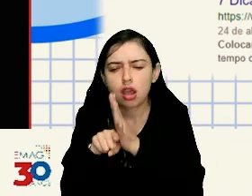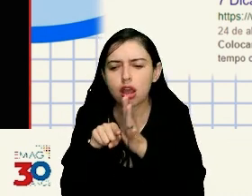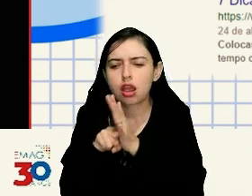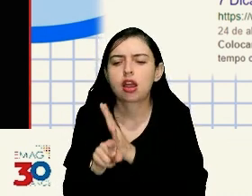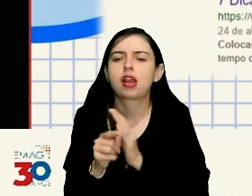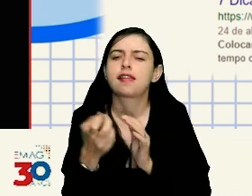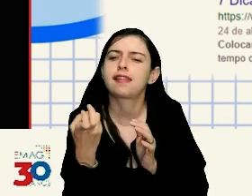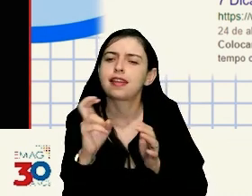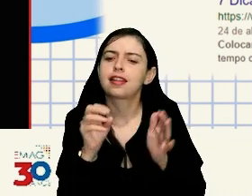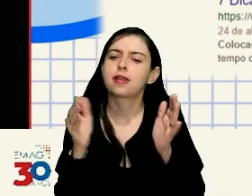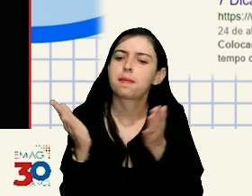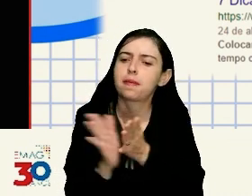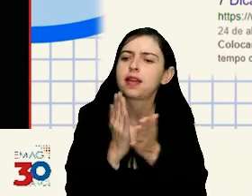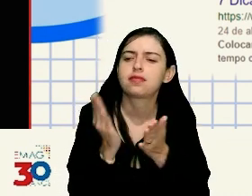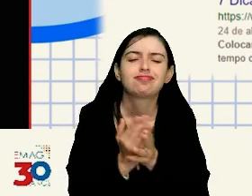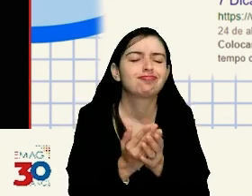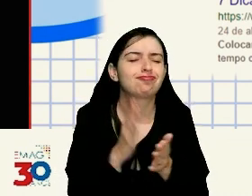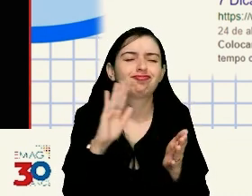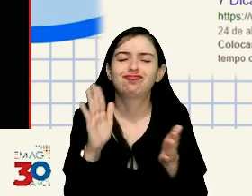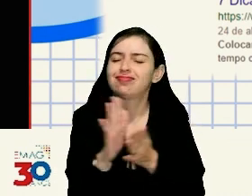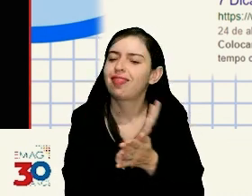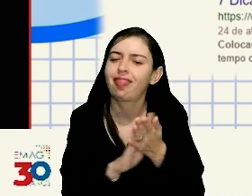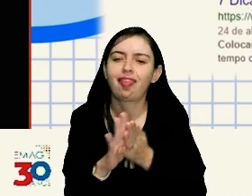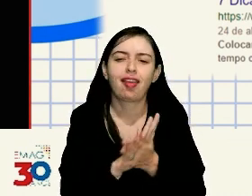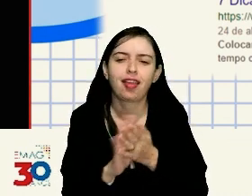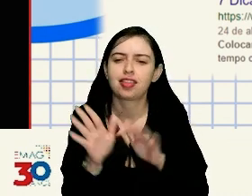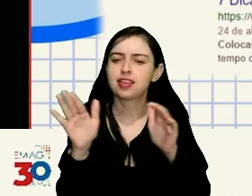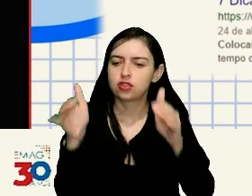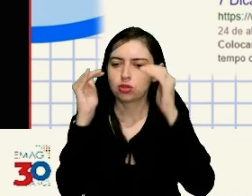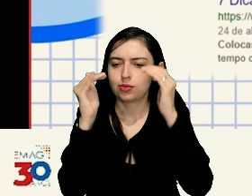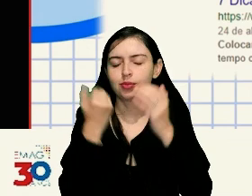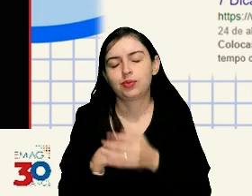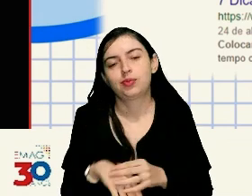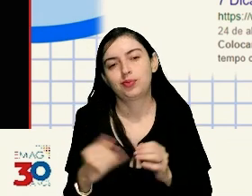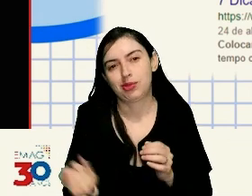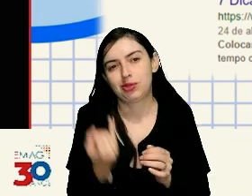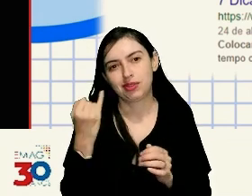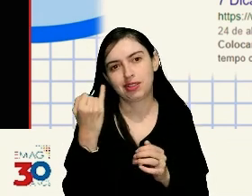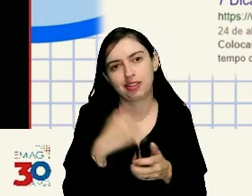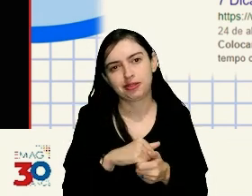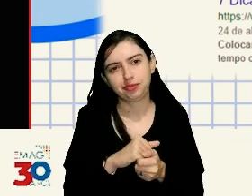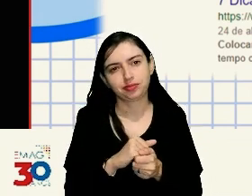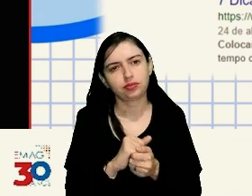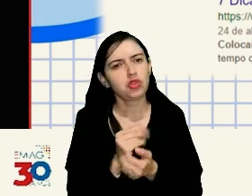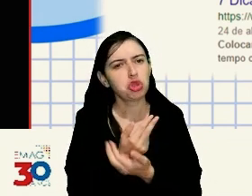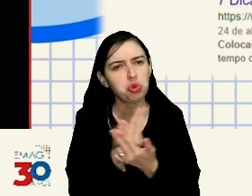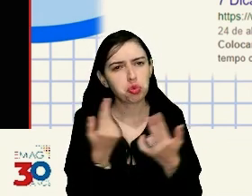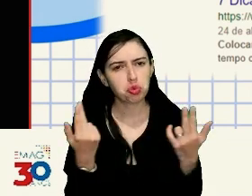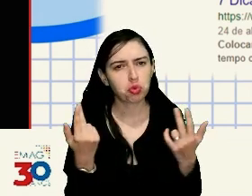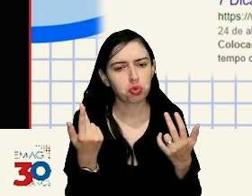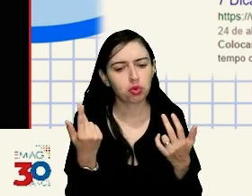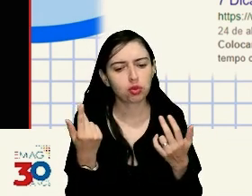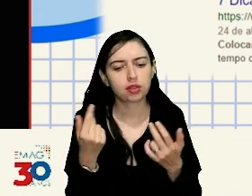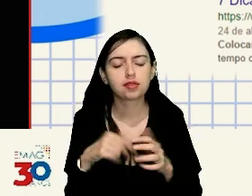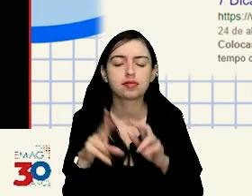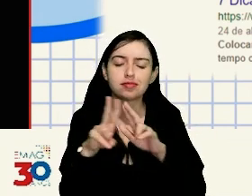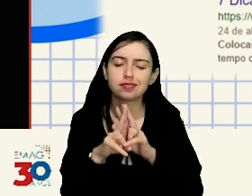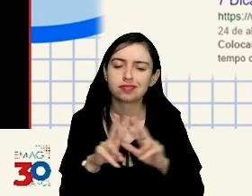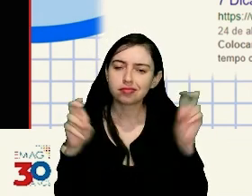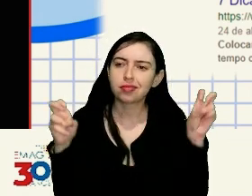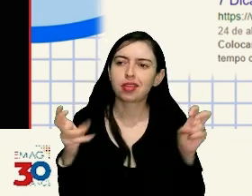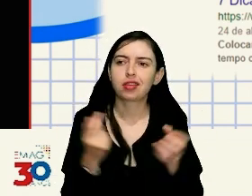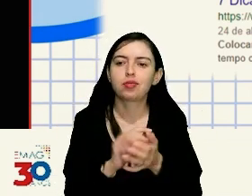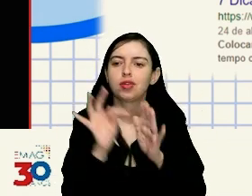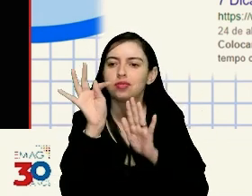eu não encontrei nada para nós homens. Nada, nada, nada, nada, nada. Todas as produções, todas as matérias, todos os textos, era sempre dedicado